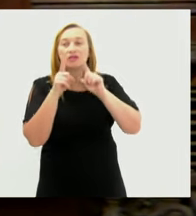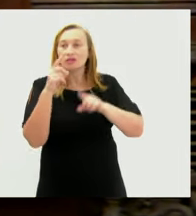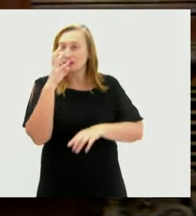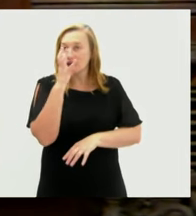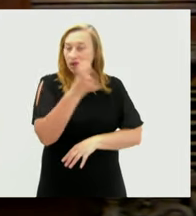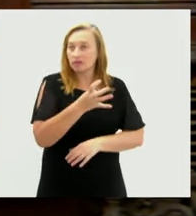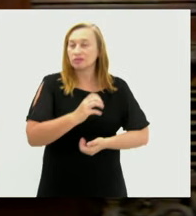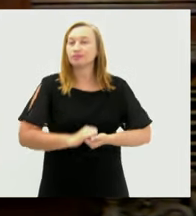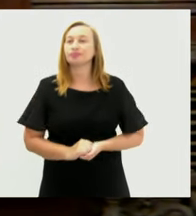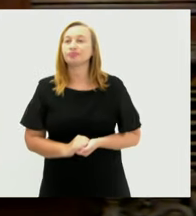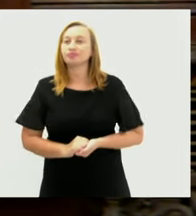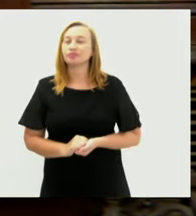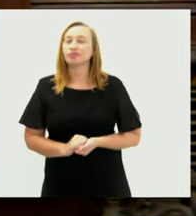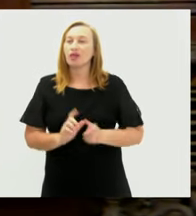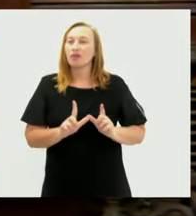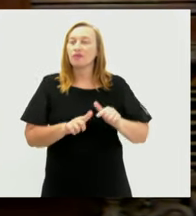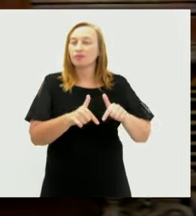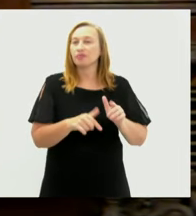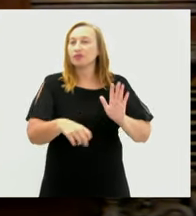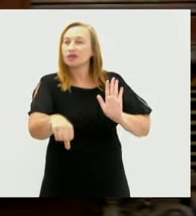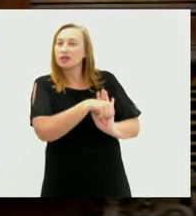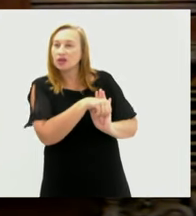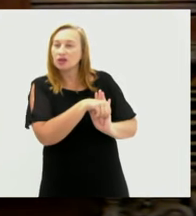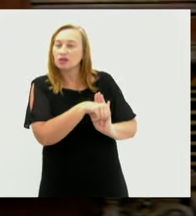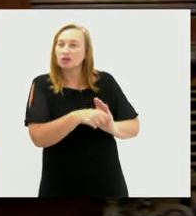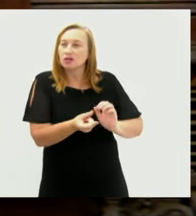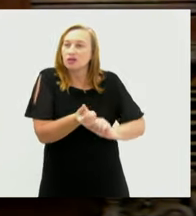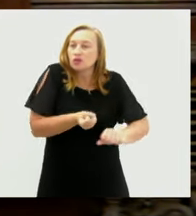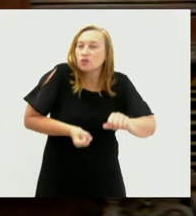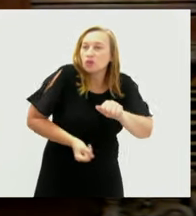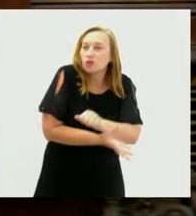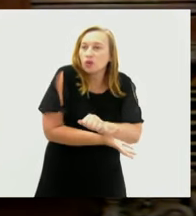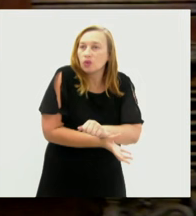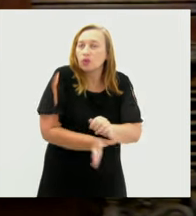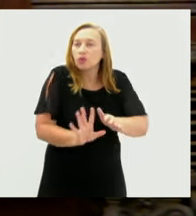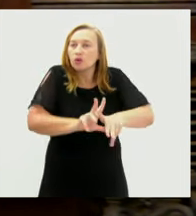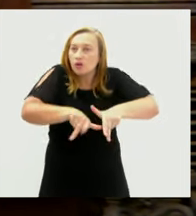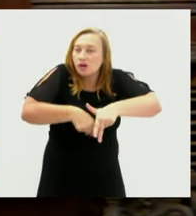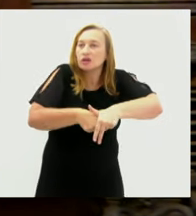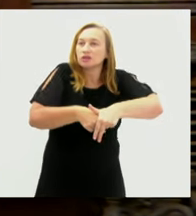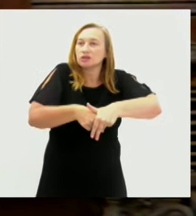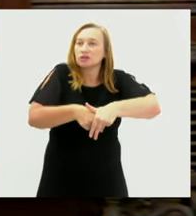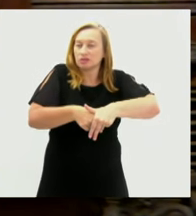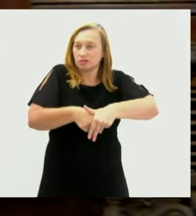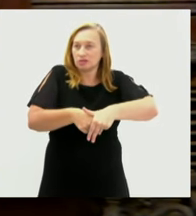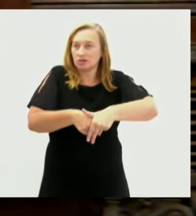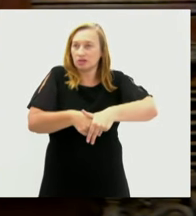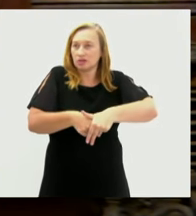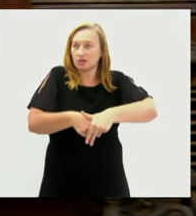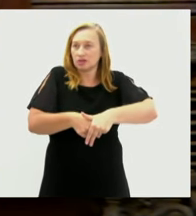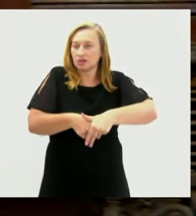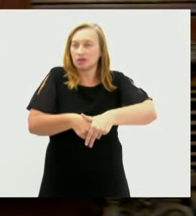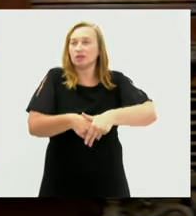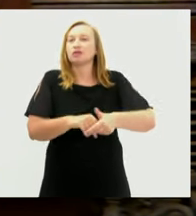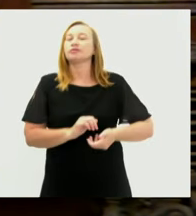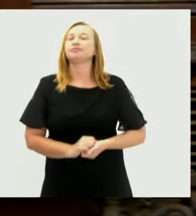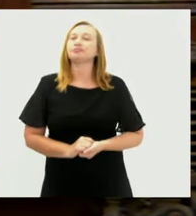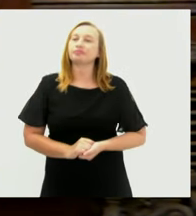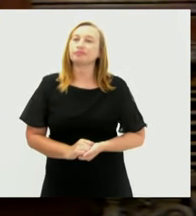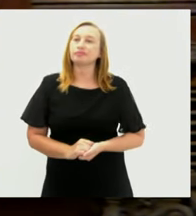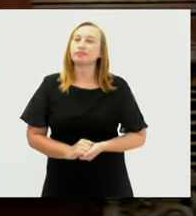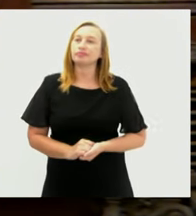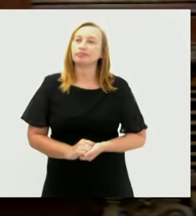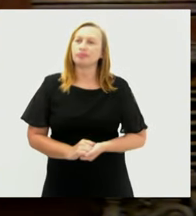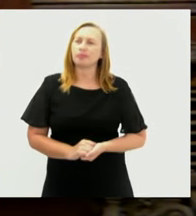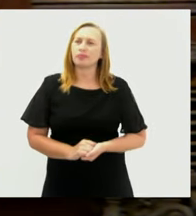Associação criminosa, peculato, corrupção passiva, corrupção ativa, lavagem de dinheiro, falsidade